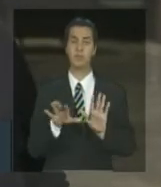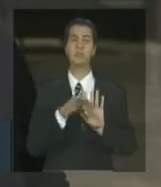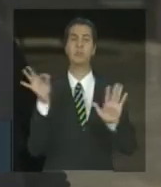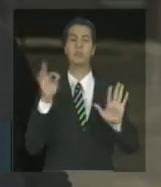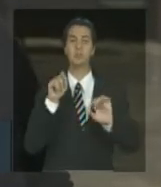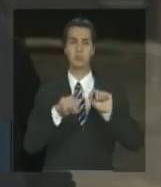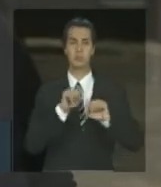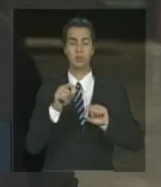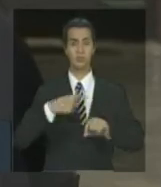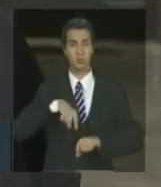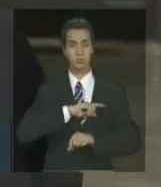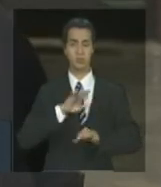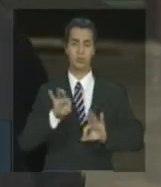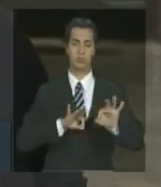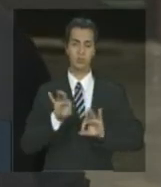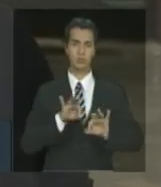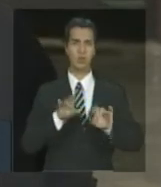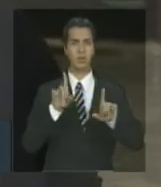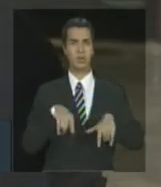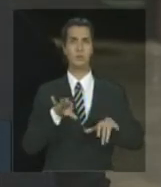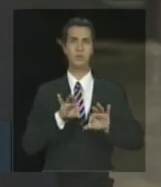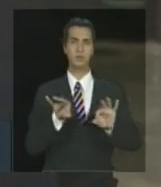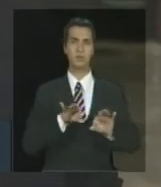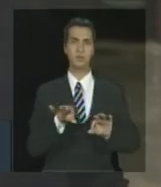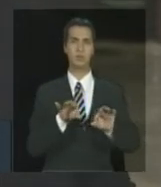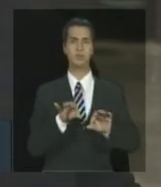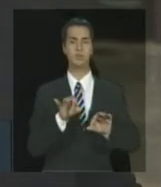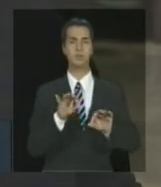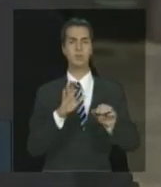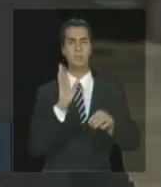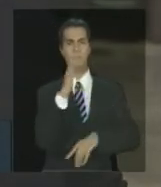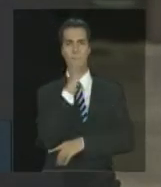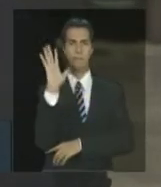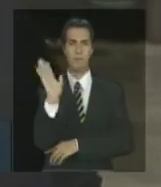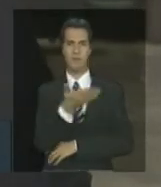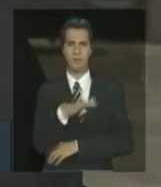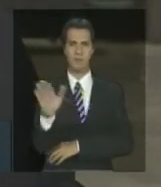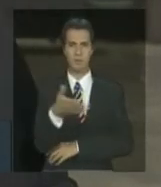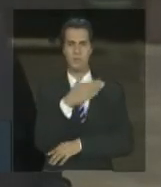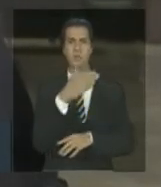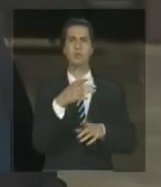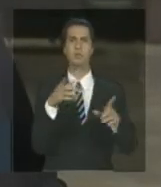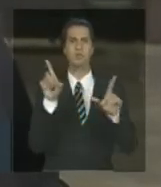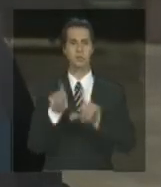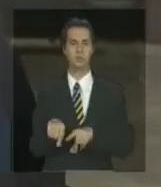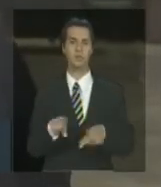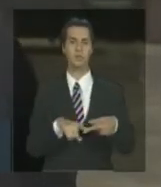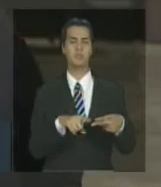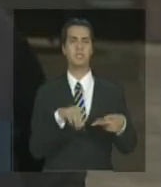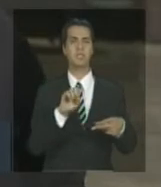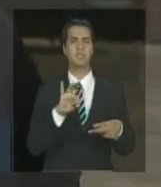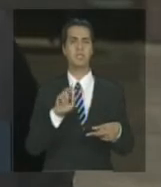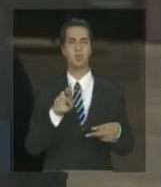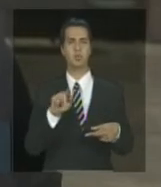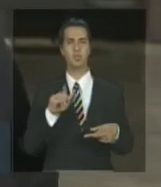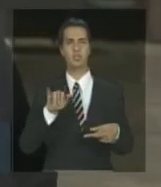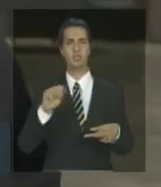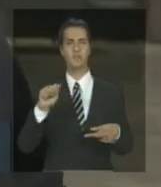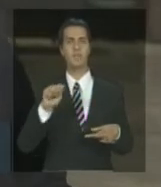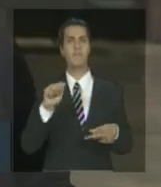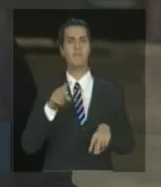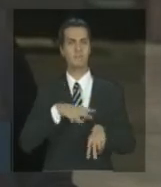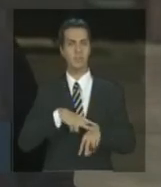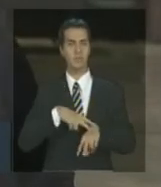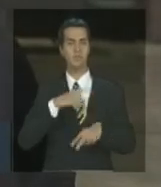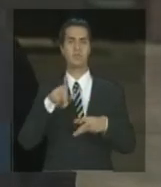estão em curso, o Plano de Combate ao Desmatamento, o Plano da Agricultura de Baixo Carbono, o Plano da Siderurgia Verde, com o avanço agora,